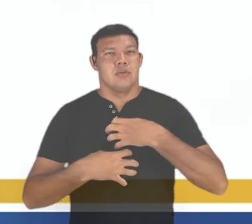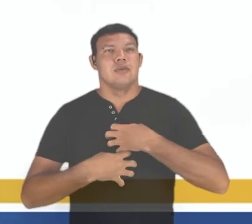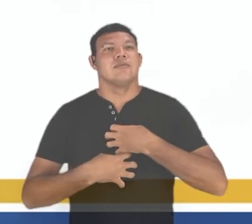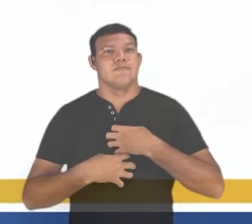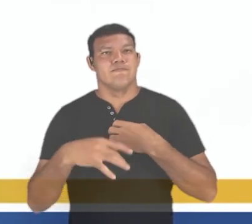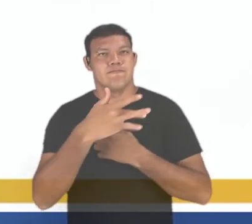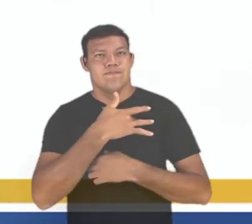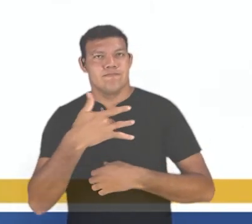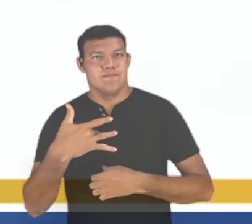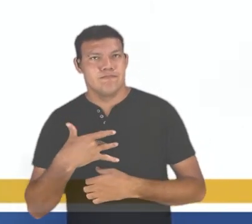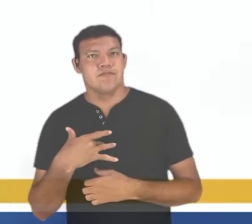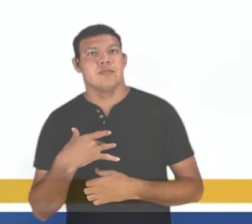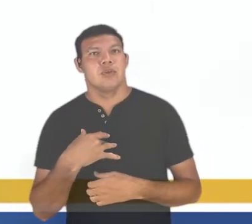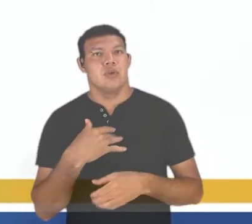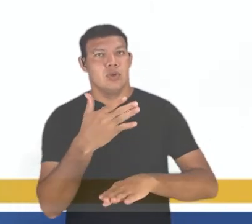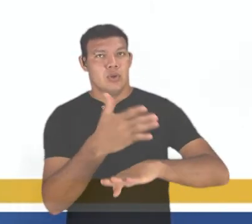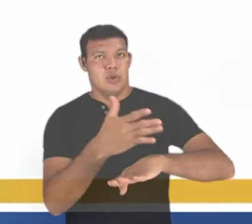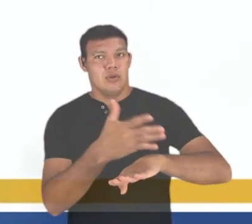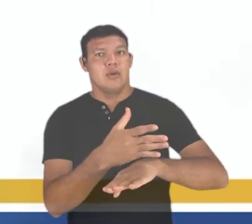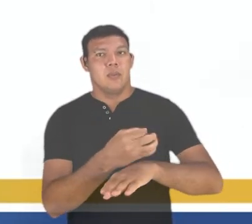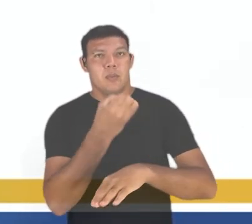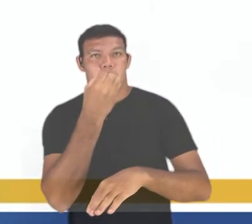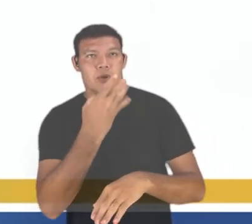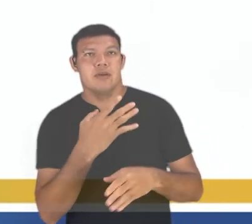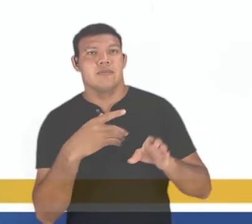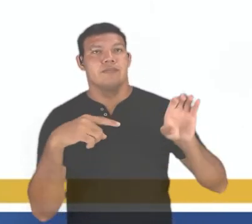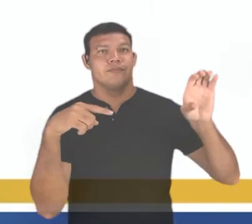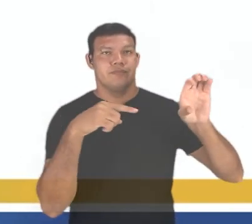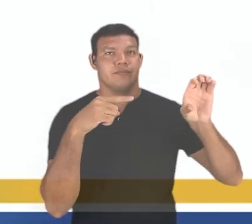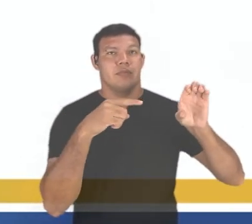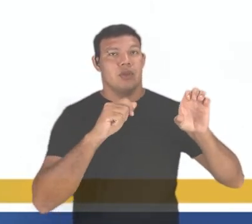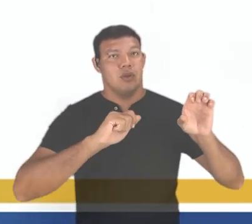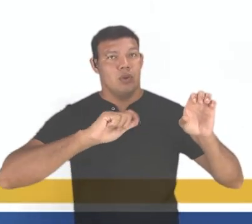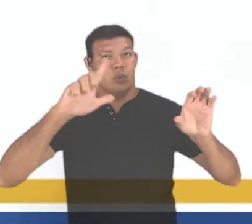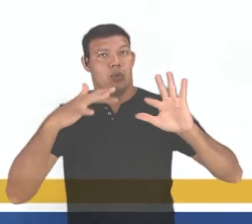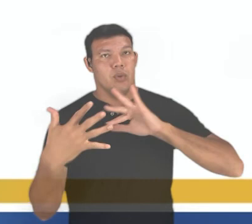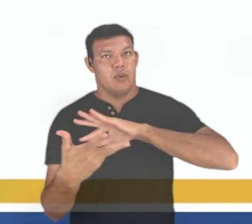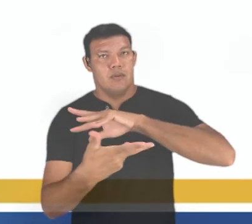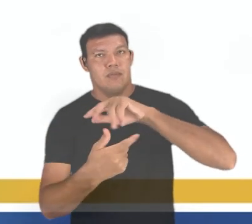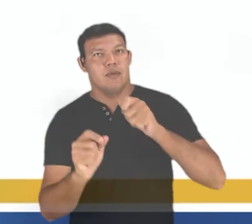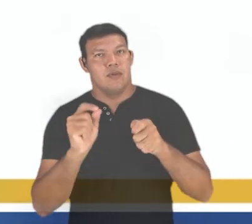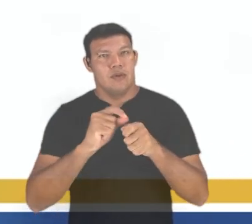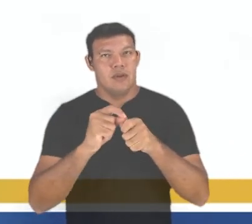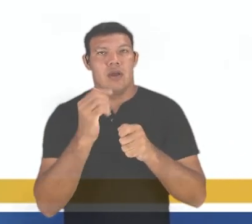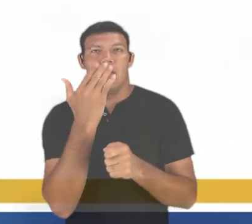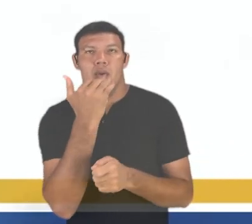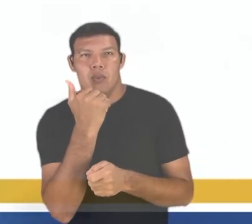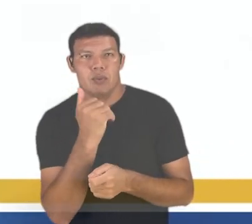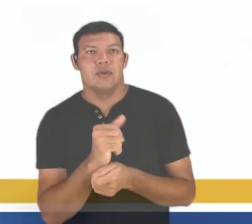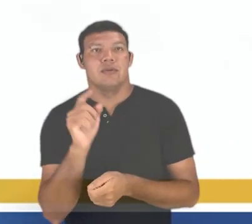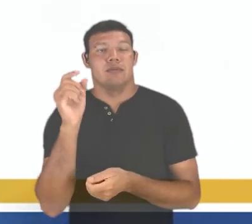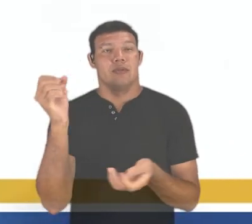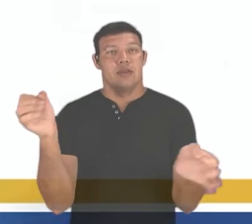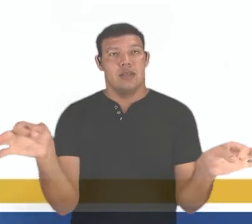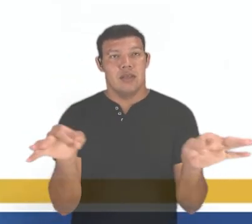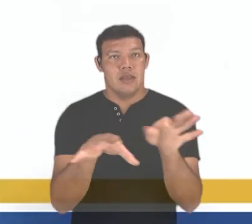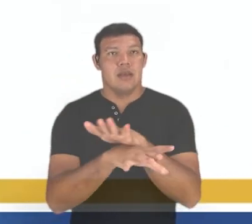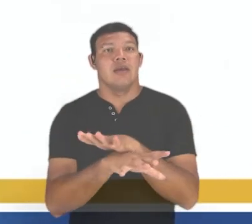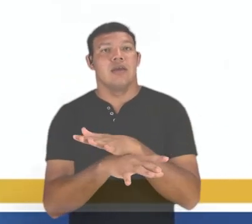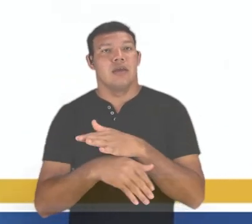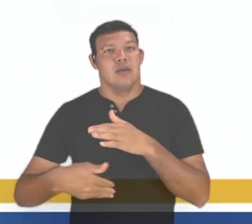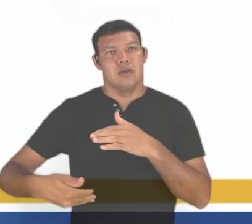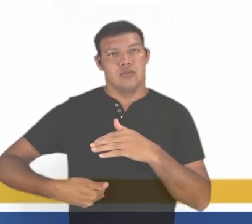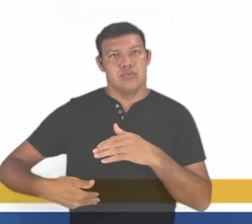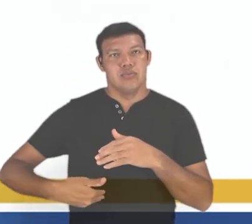global da produção de alimentos que eliminou a fome e a desnutrição em todos os continentes, o aumento do número de cidades no mundo, fato que